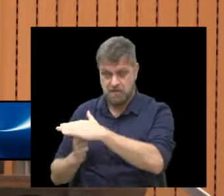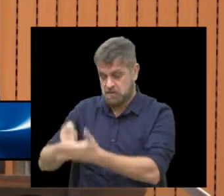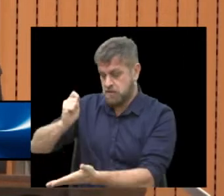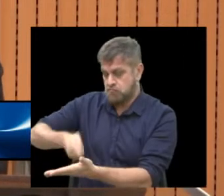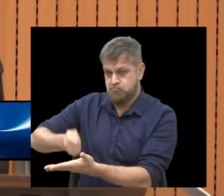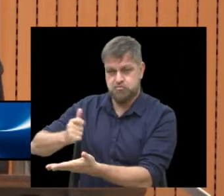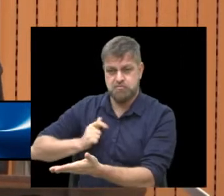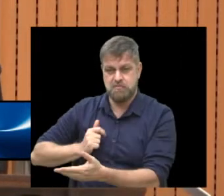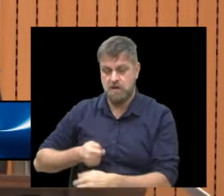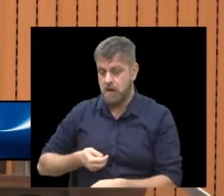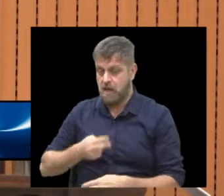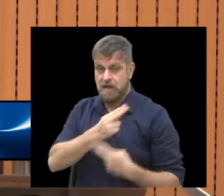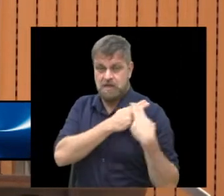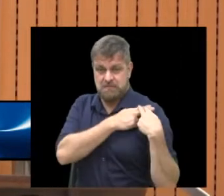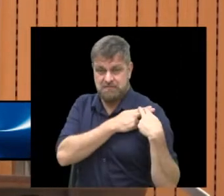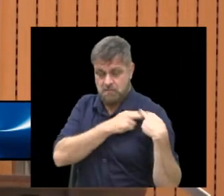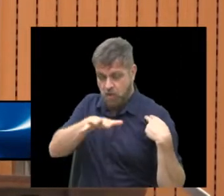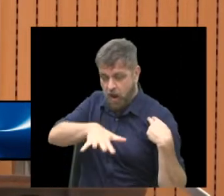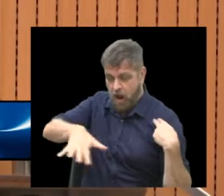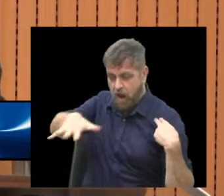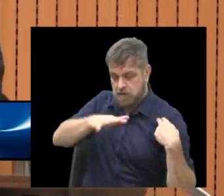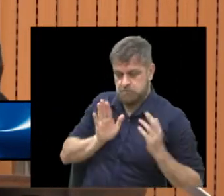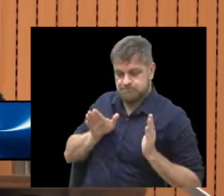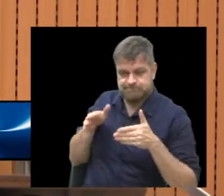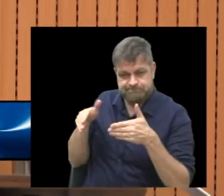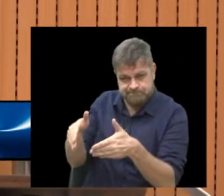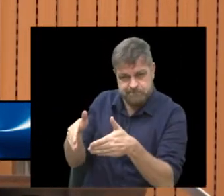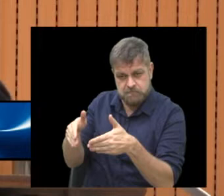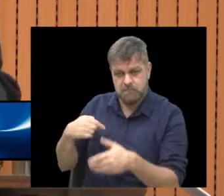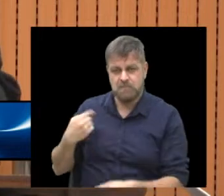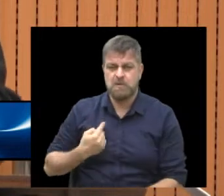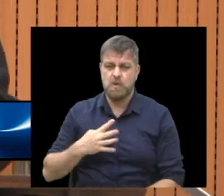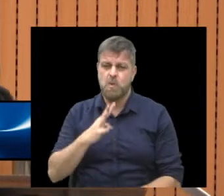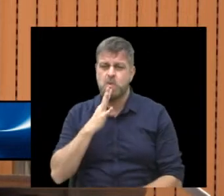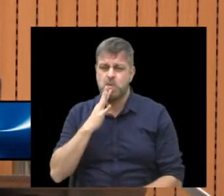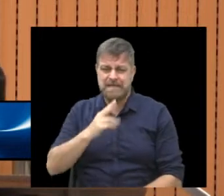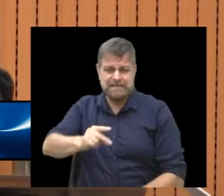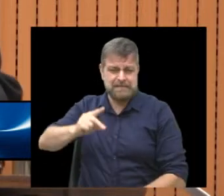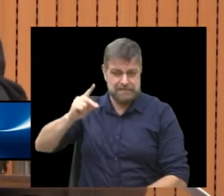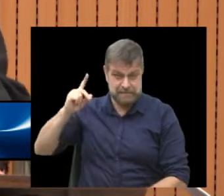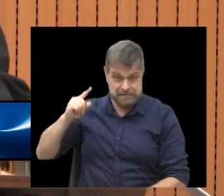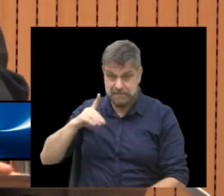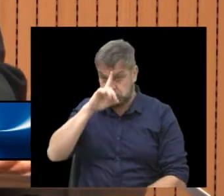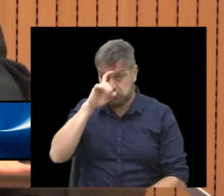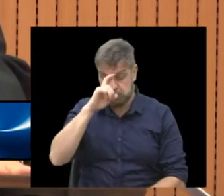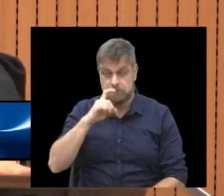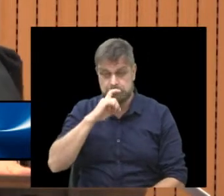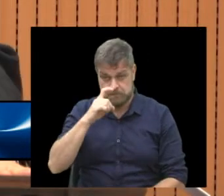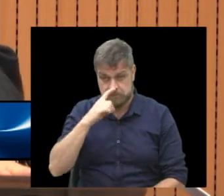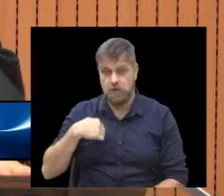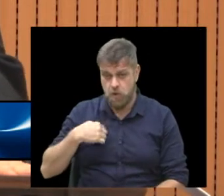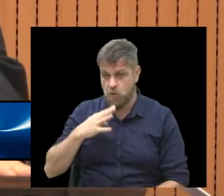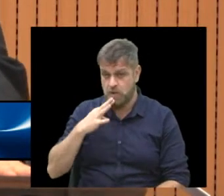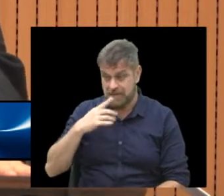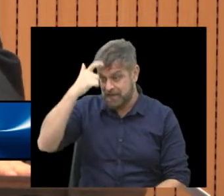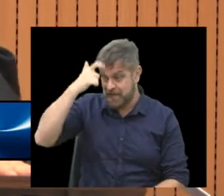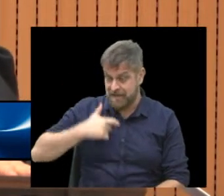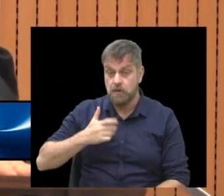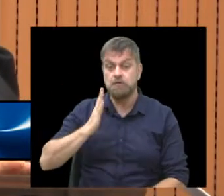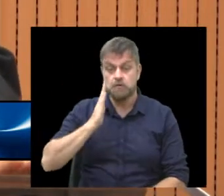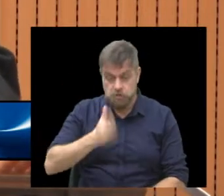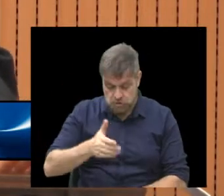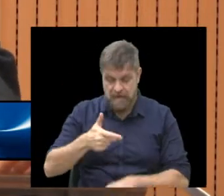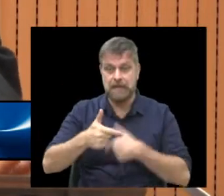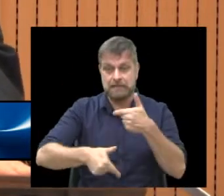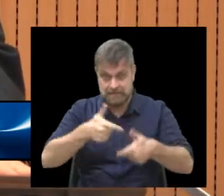espaços distintos do hospital, né? A gente tem, eu que conheci aquele hospital no passado, conheci aquele hospital inclusive trabalhando nele no